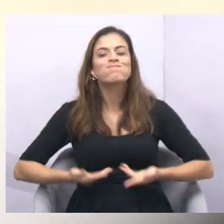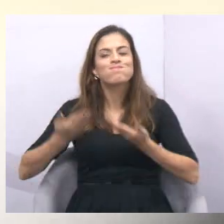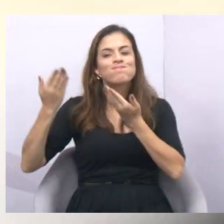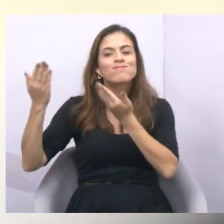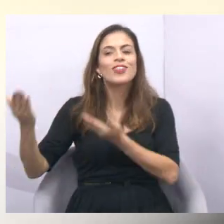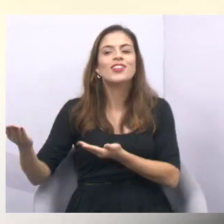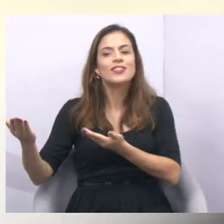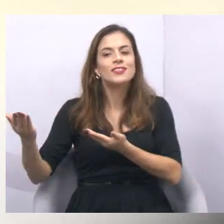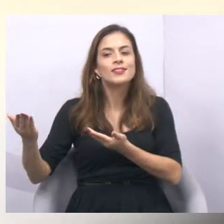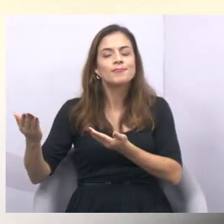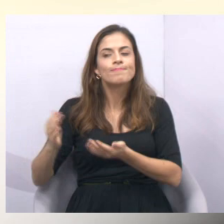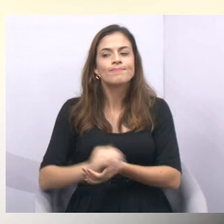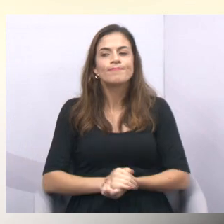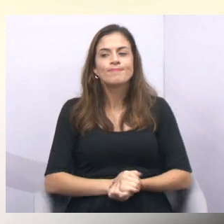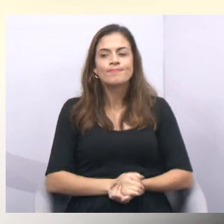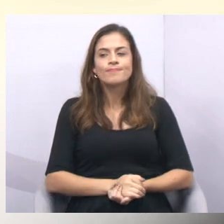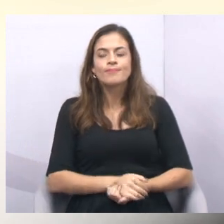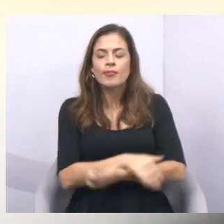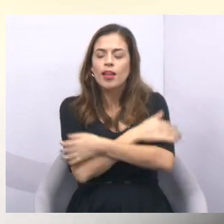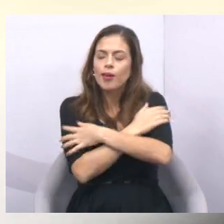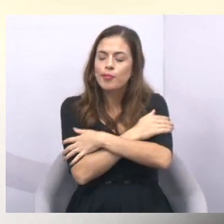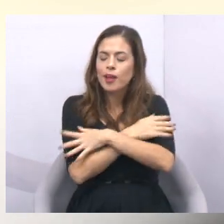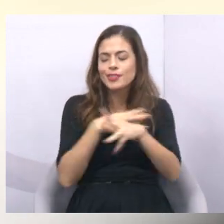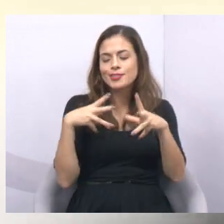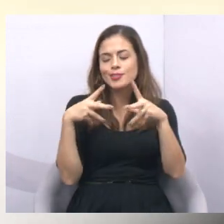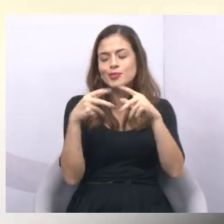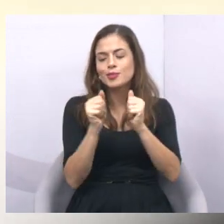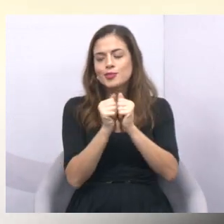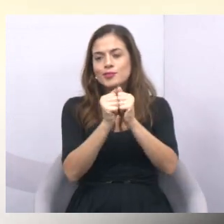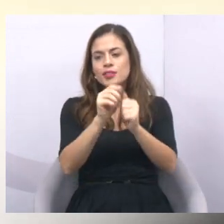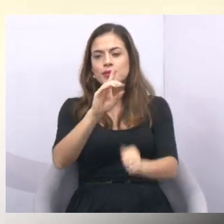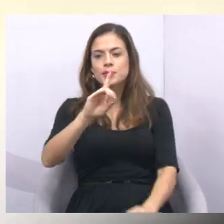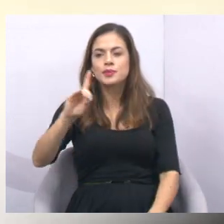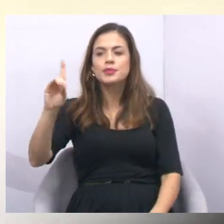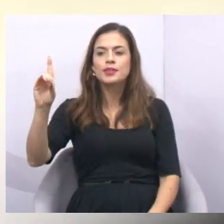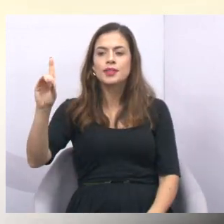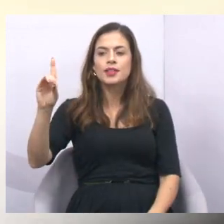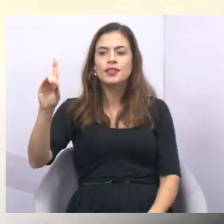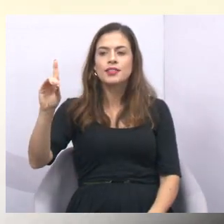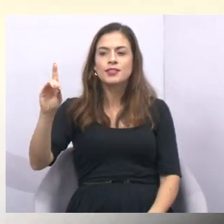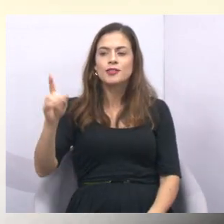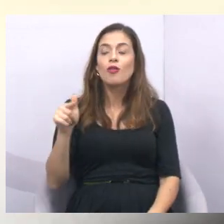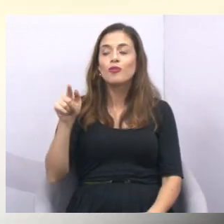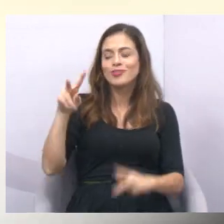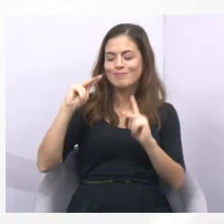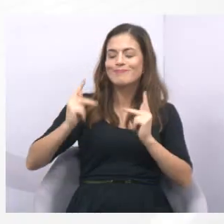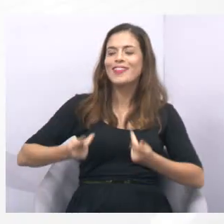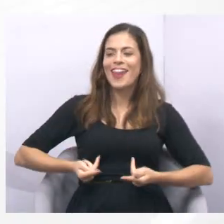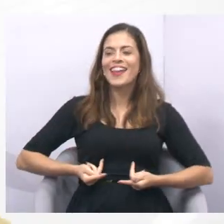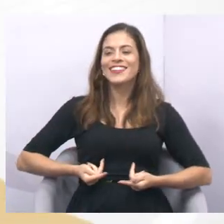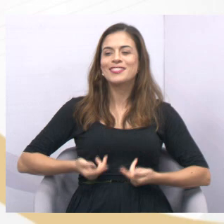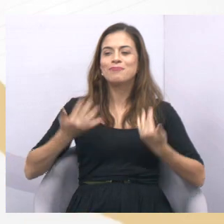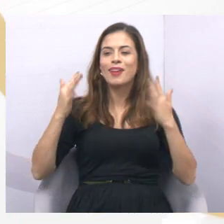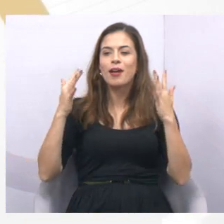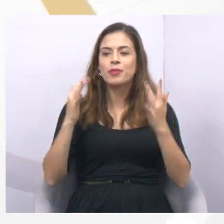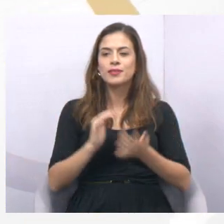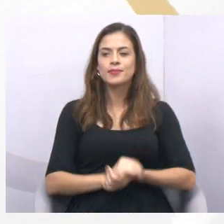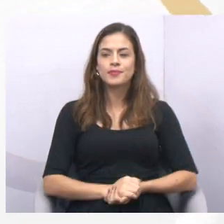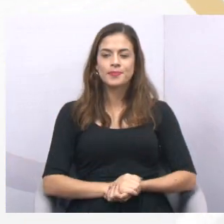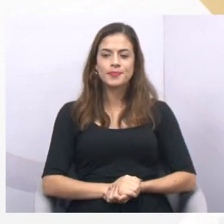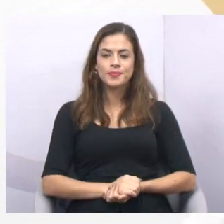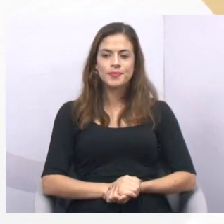Edivar. Então, um grande abraço a todos, fiquem com Deus. Novamente, parabéns, Edivar, você merece, cara.